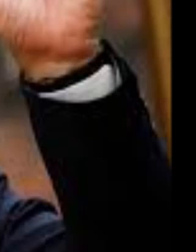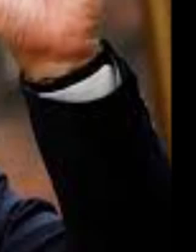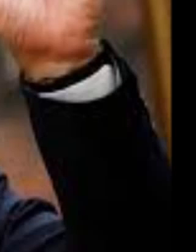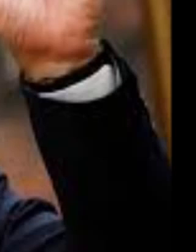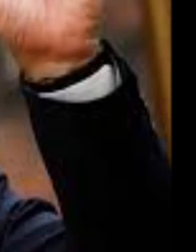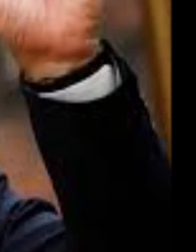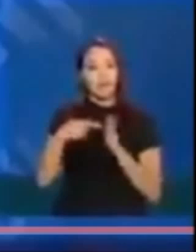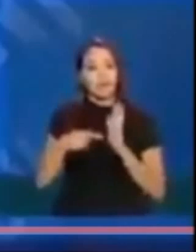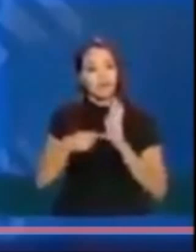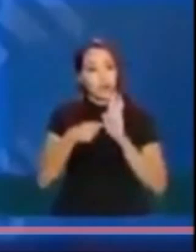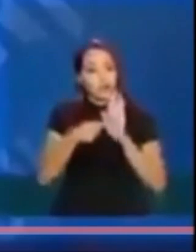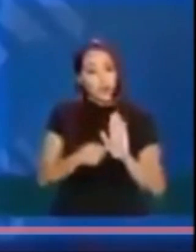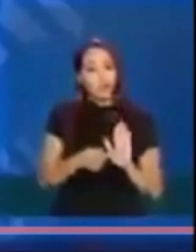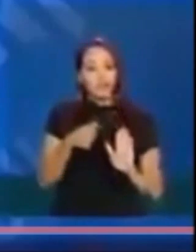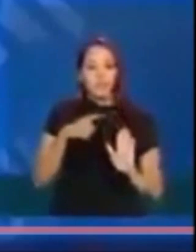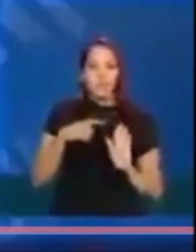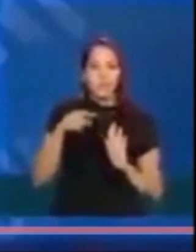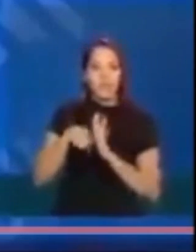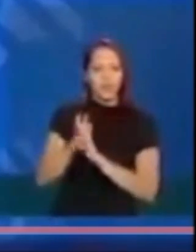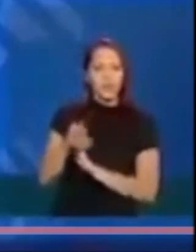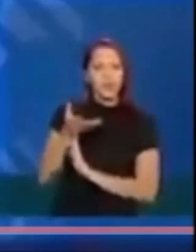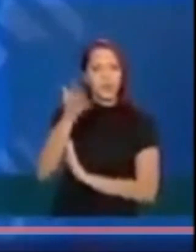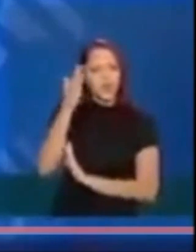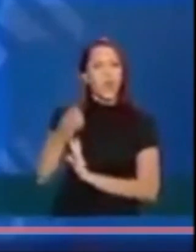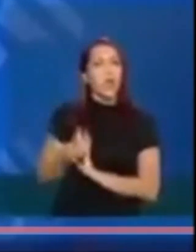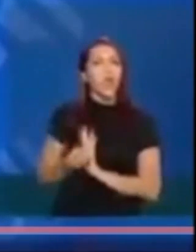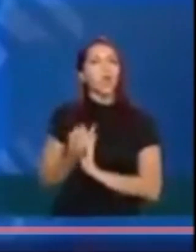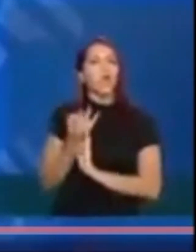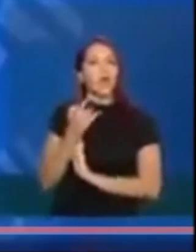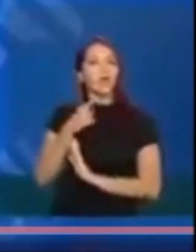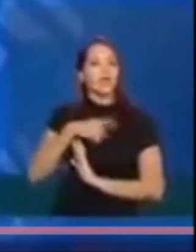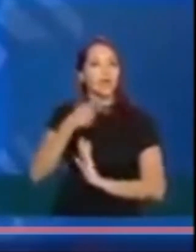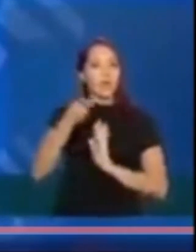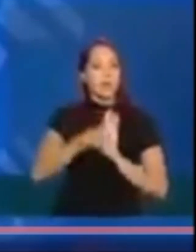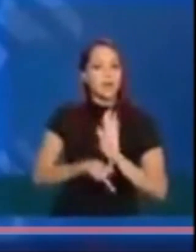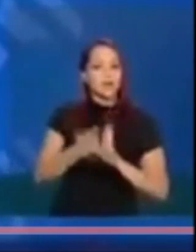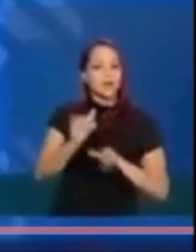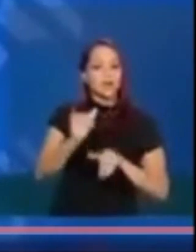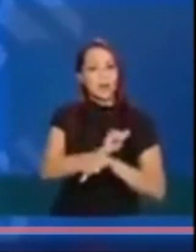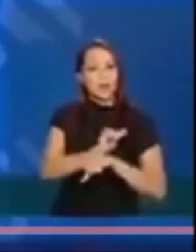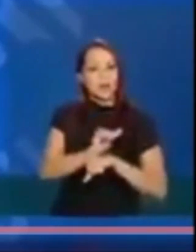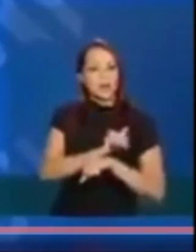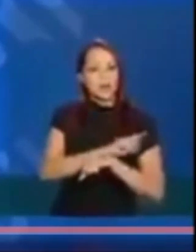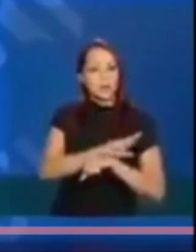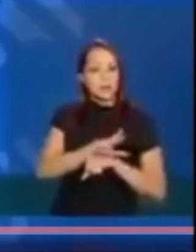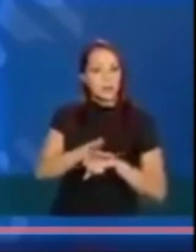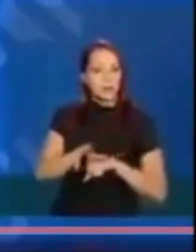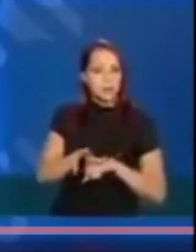o próximo vídeo. Tati, uma pergunta aqui que quer saber quando que vai vir o plano de manejo